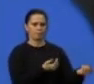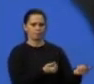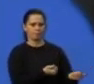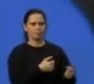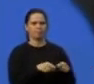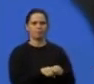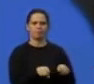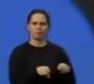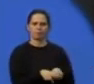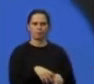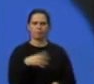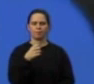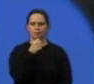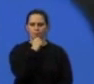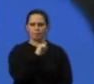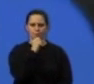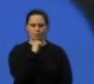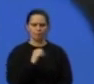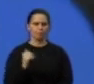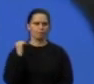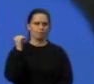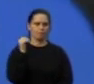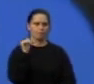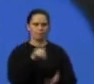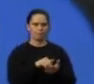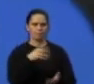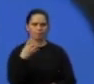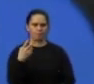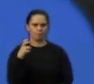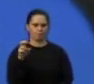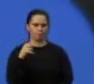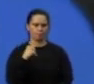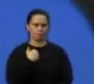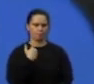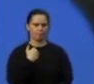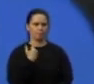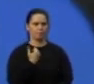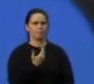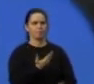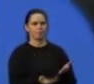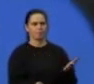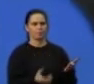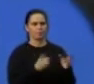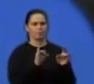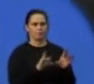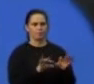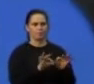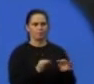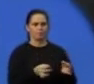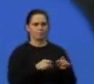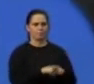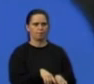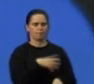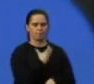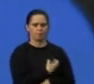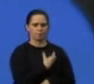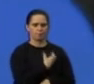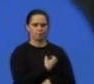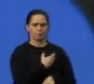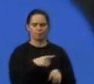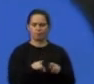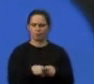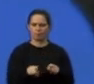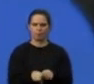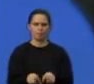que compreende até 45 anos, perdendo somente para as doenças cardíacas e o